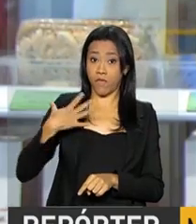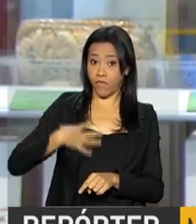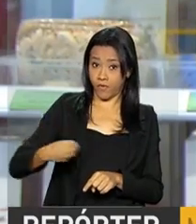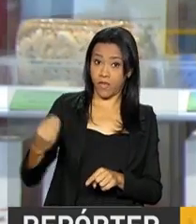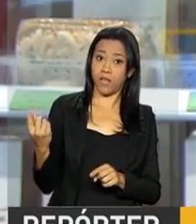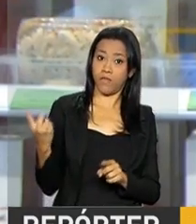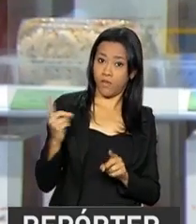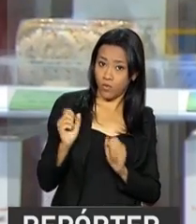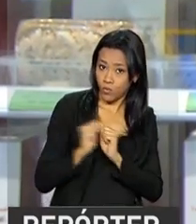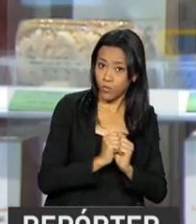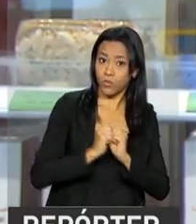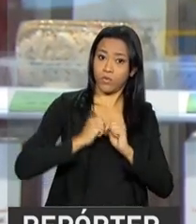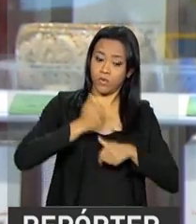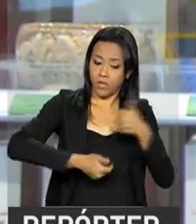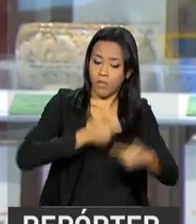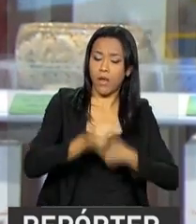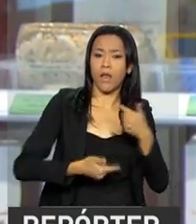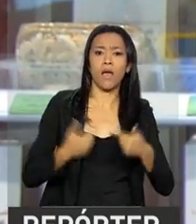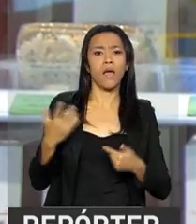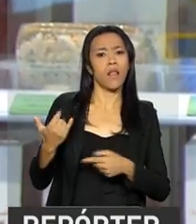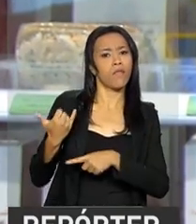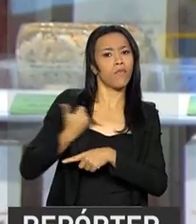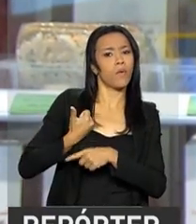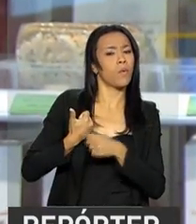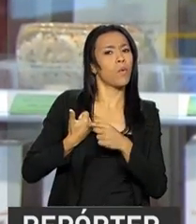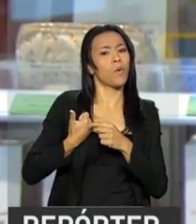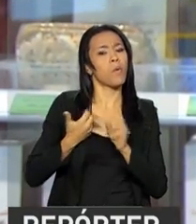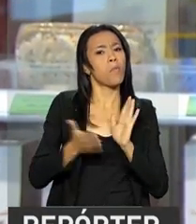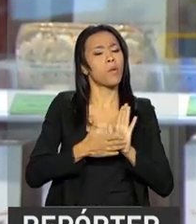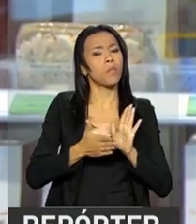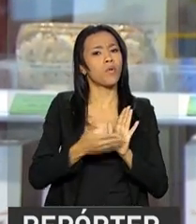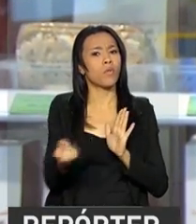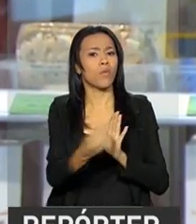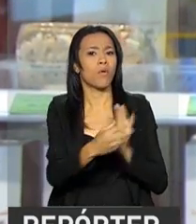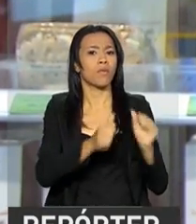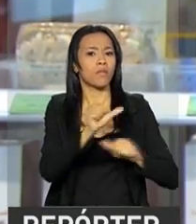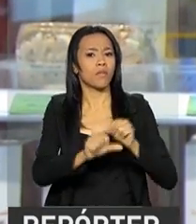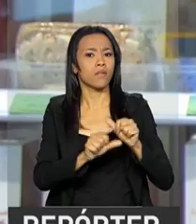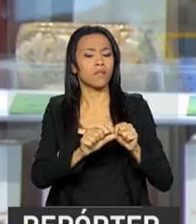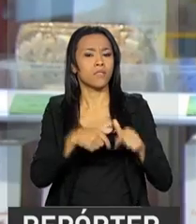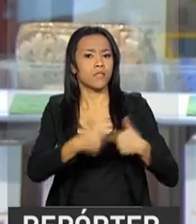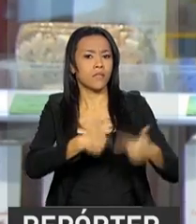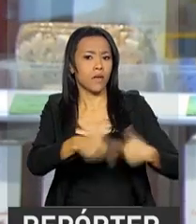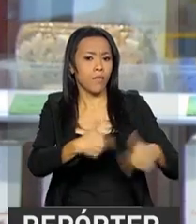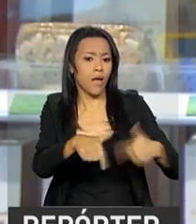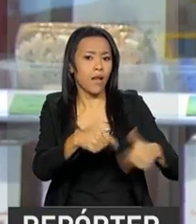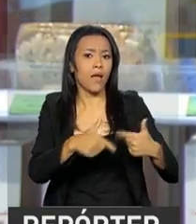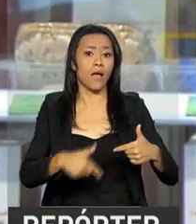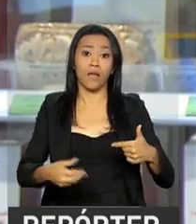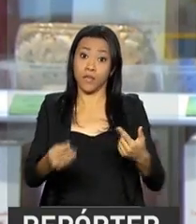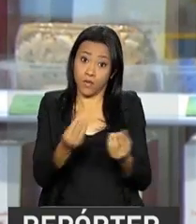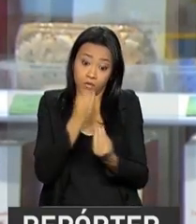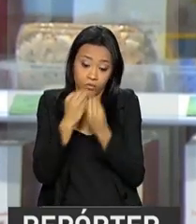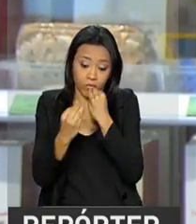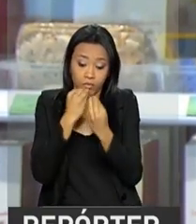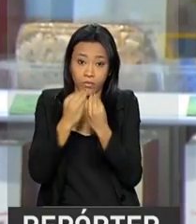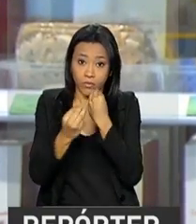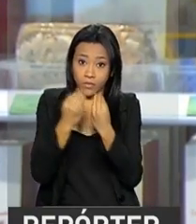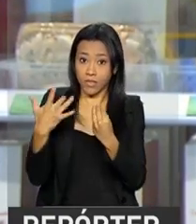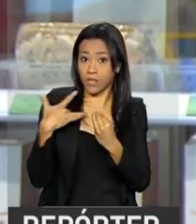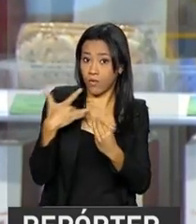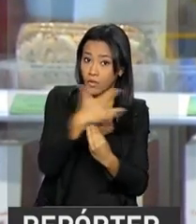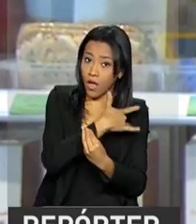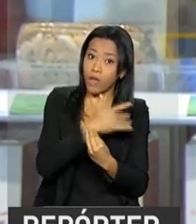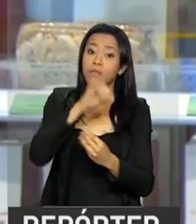e veio com uma proposta nova né da gente trabalhar com uma linha de salgados integrais saudáveis